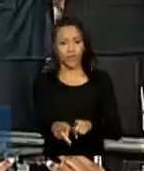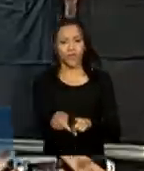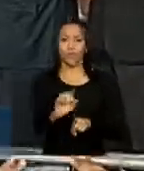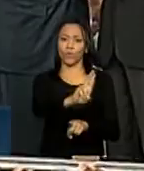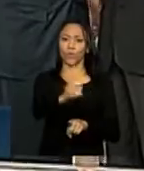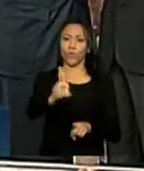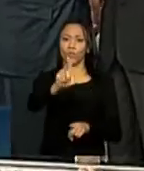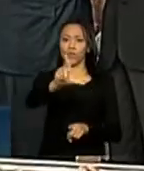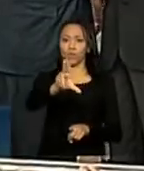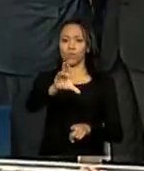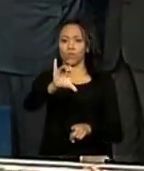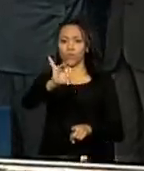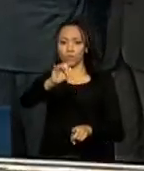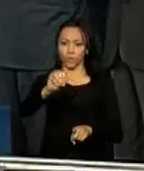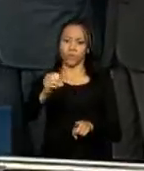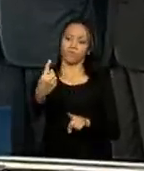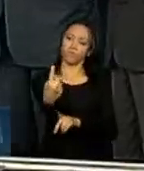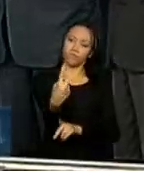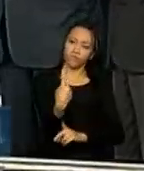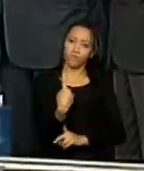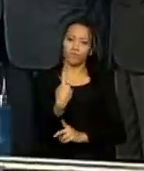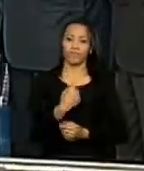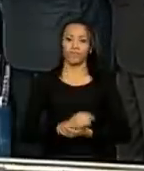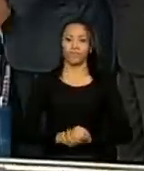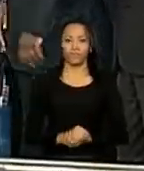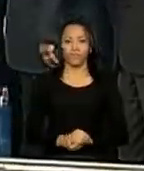José Lúcio Machado.